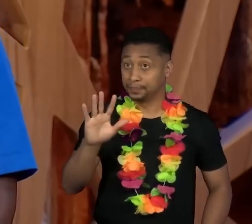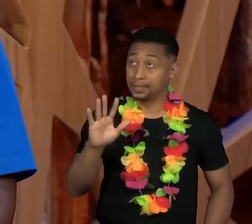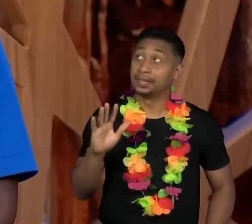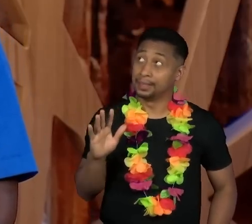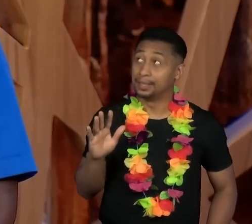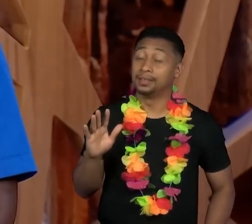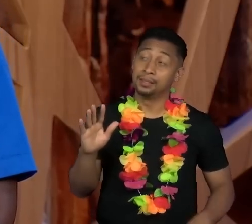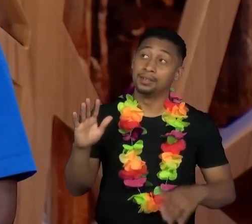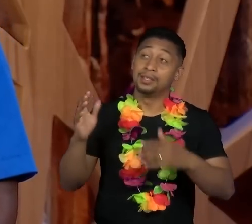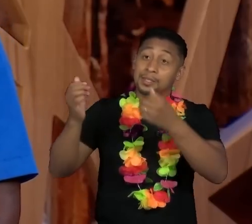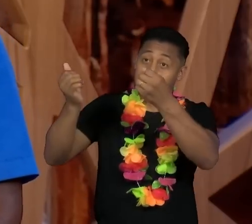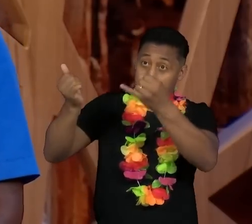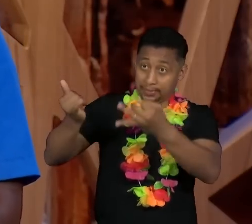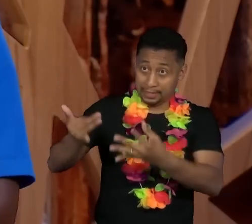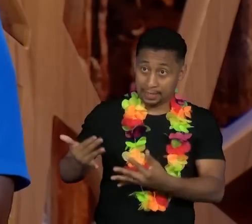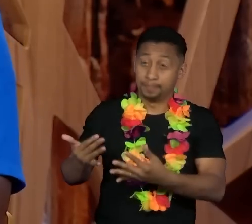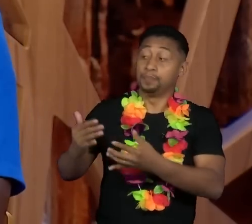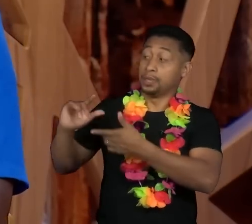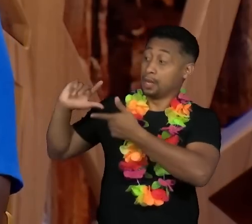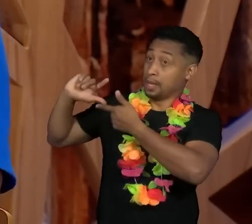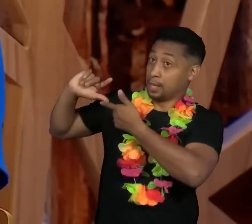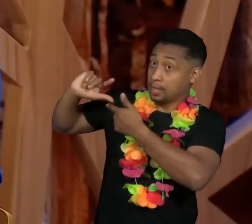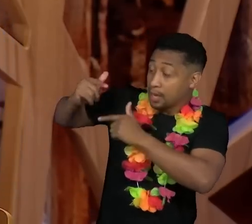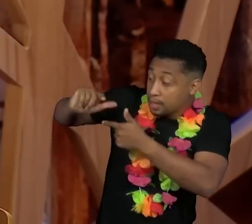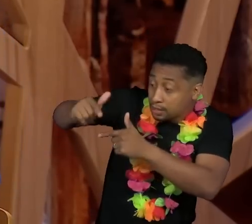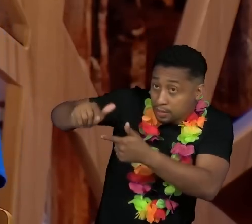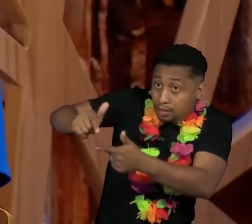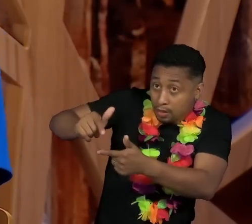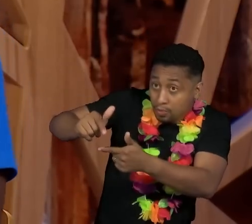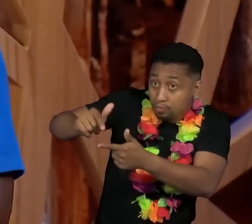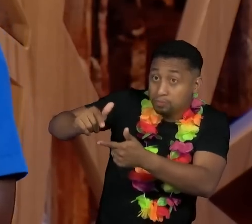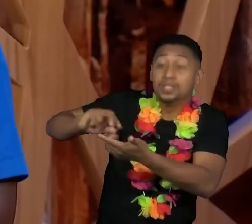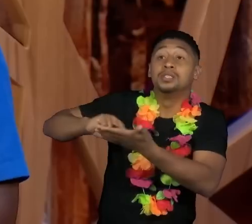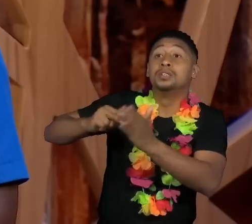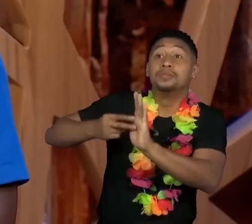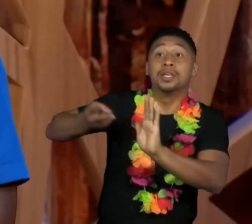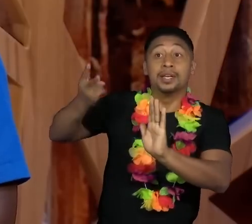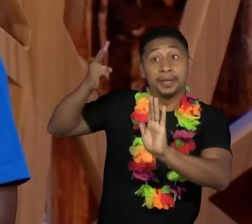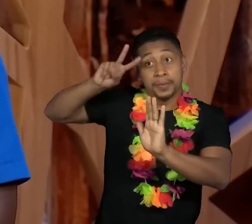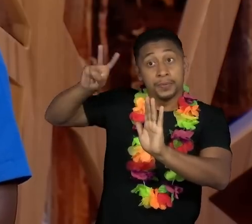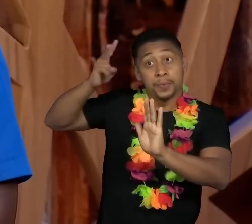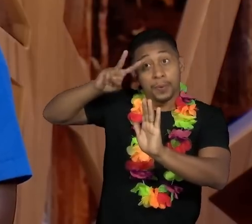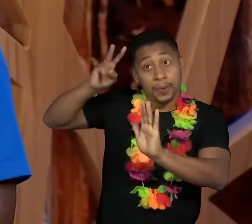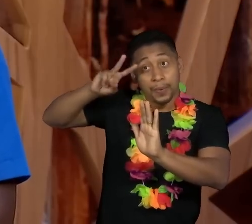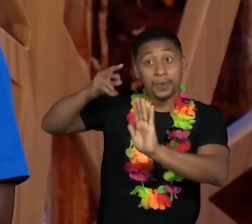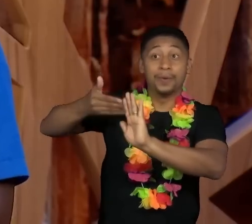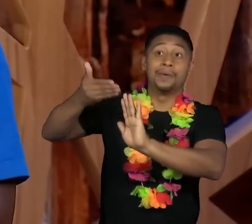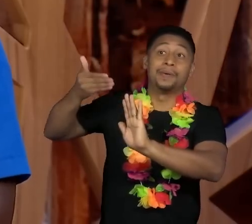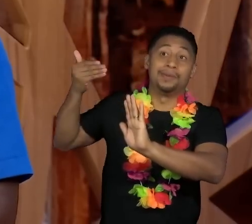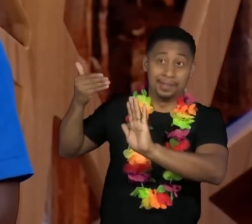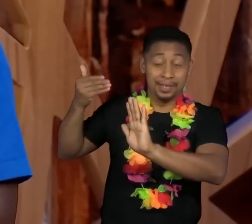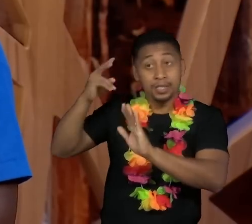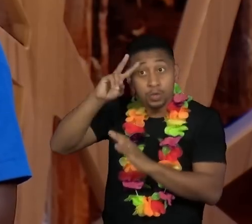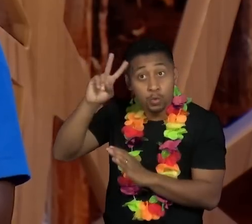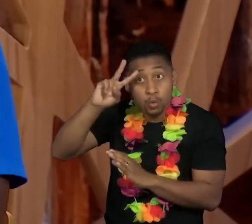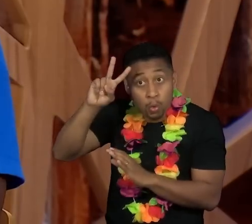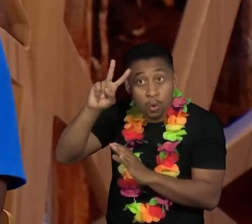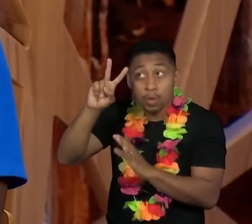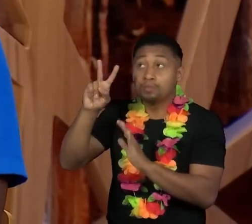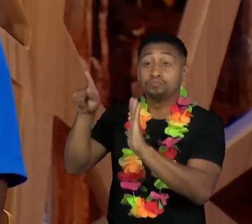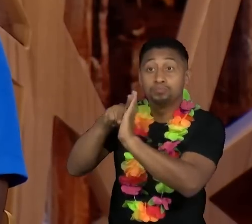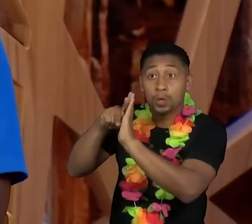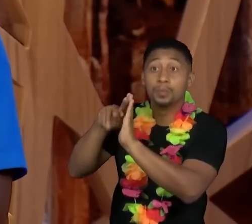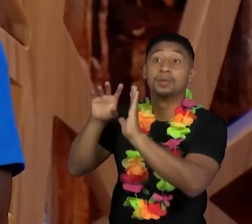fala de memória e quando a gente fala de tradição na escola de samba, a gente está falando de uma história negra, né? Que é tão negligenciada pelo